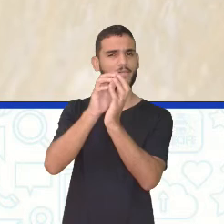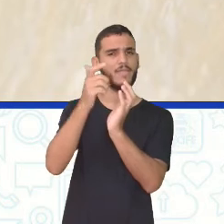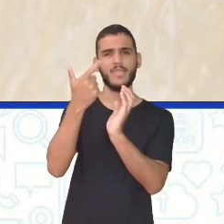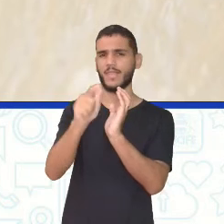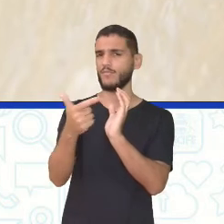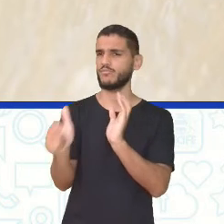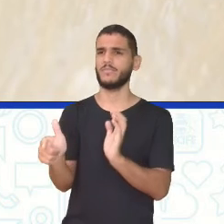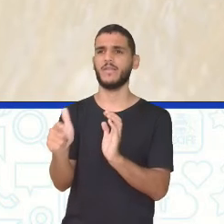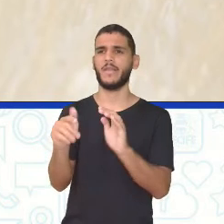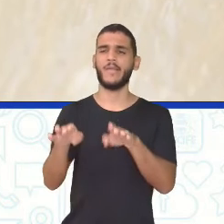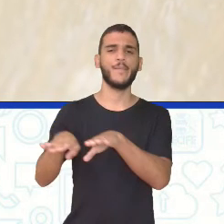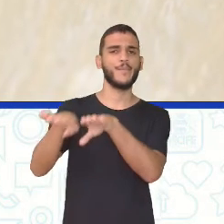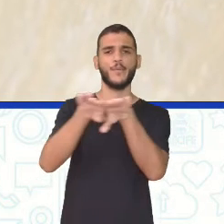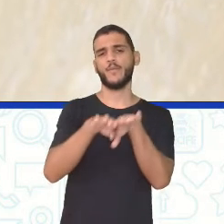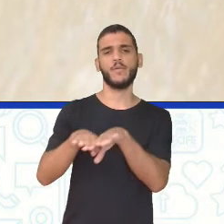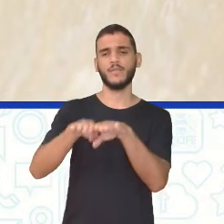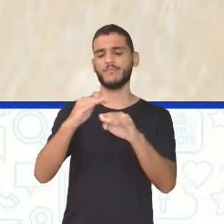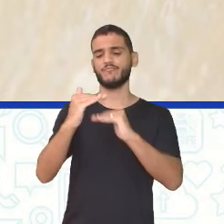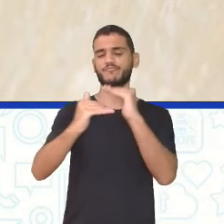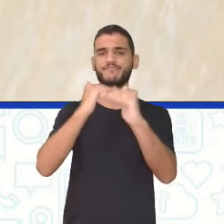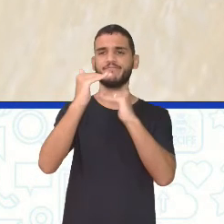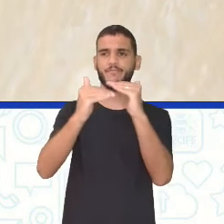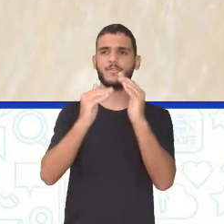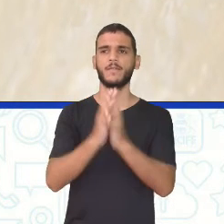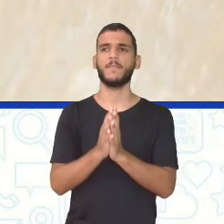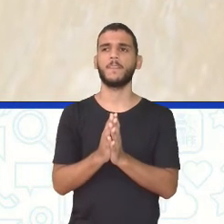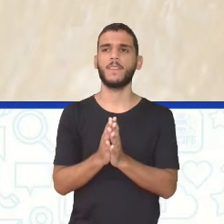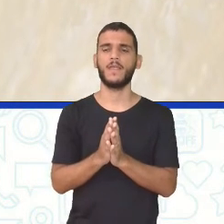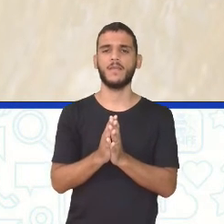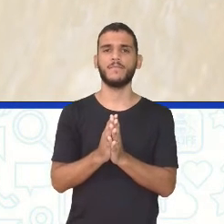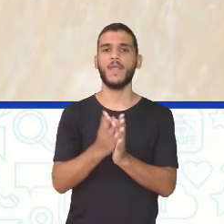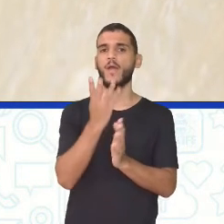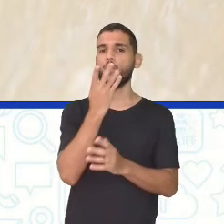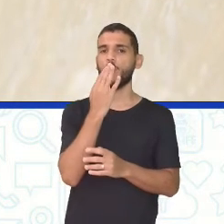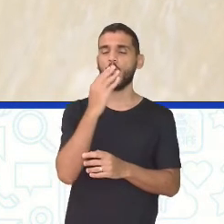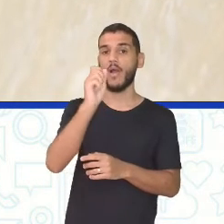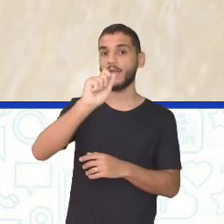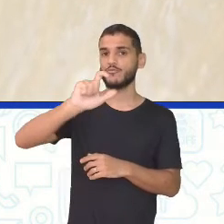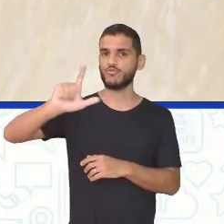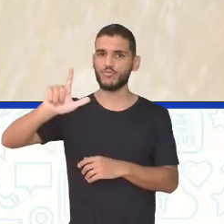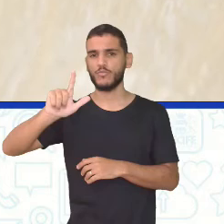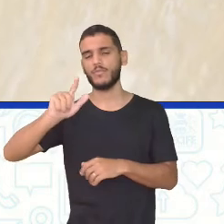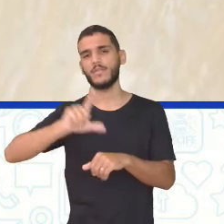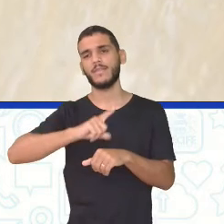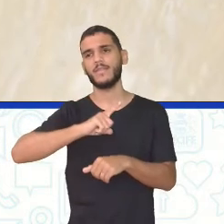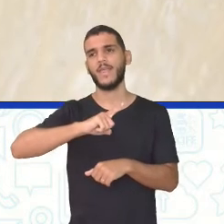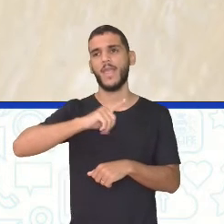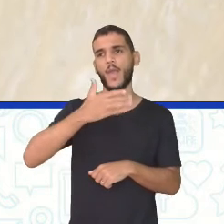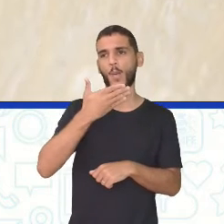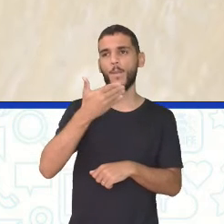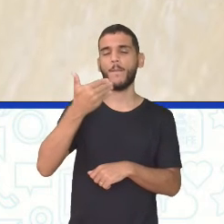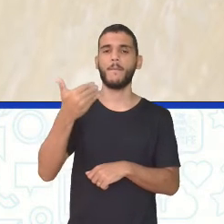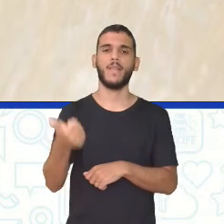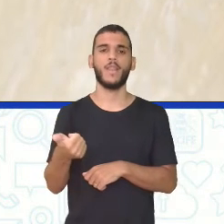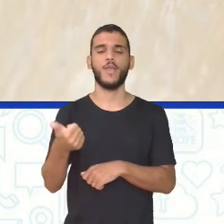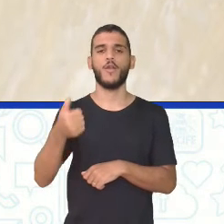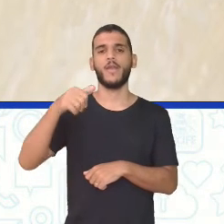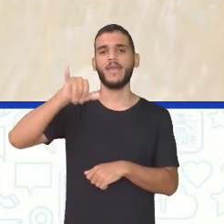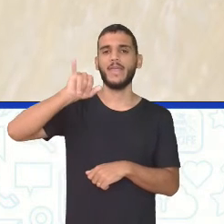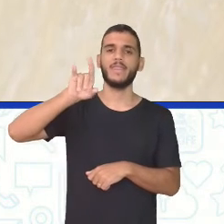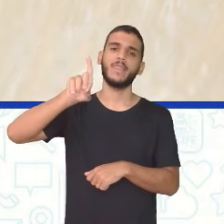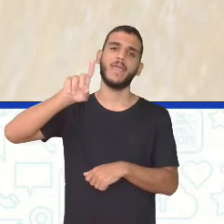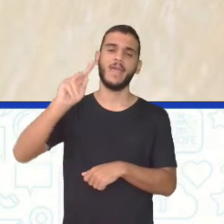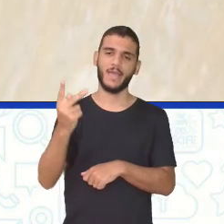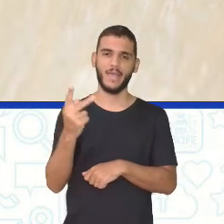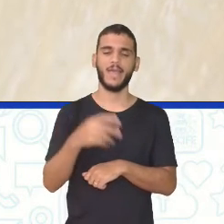mais azulzinhos aí, que tem um melhor IDH, né, que tem a melhor medido, né, foi medida a melhor qualidade de